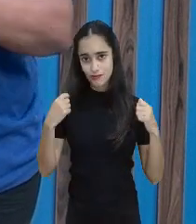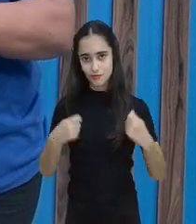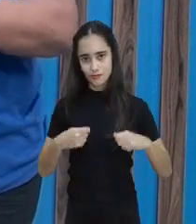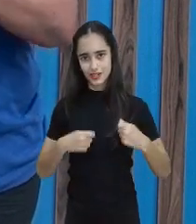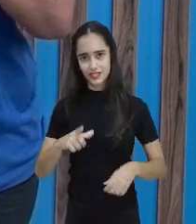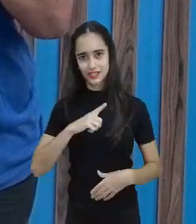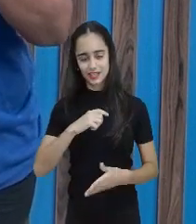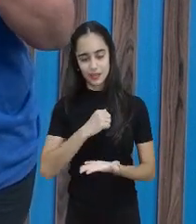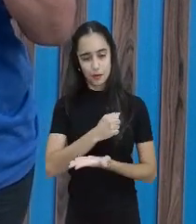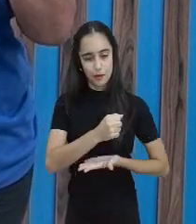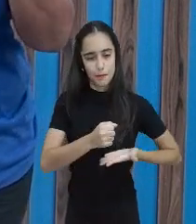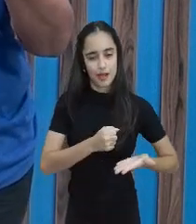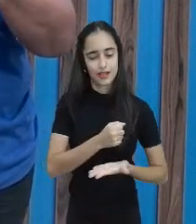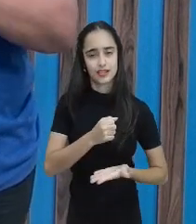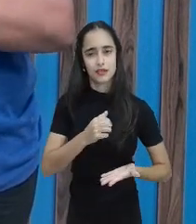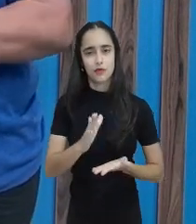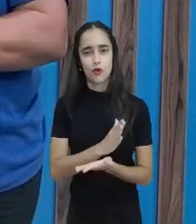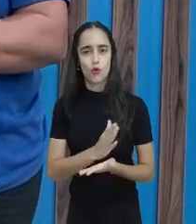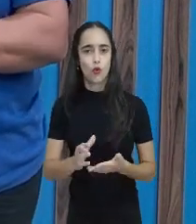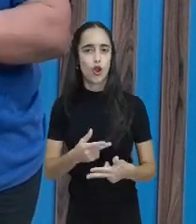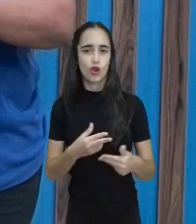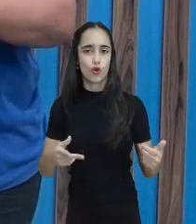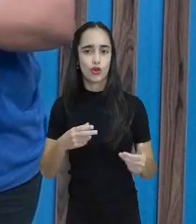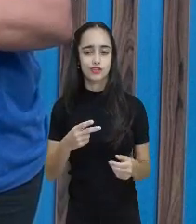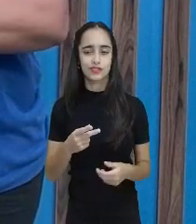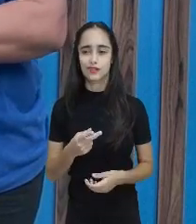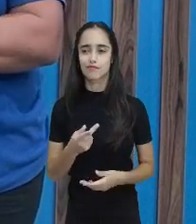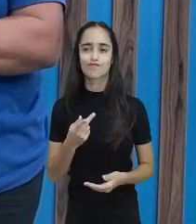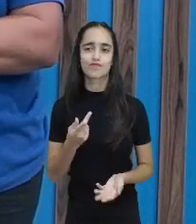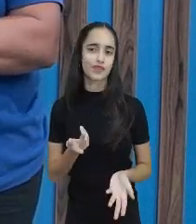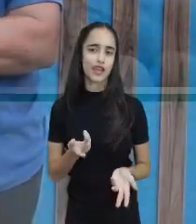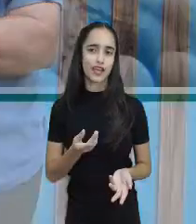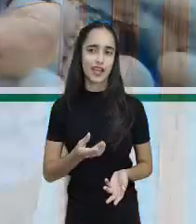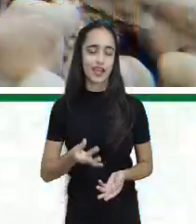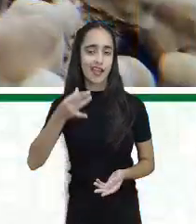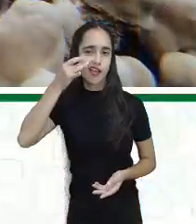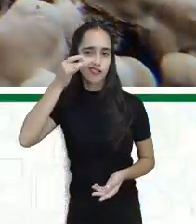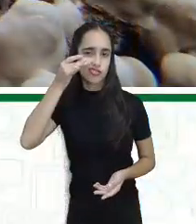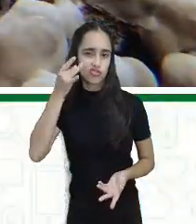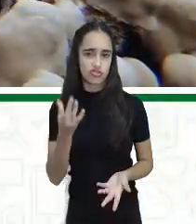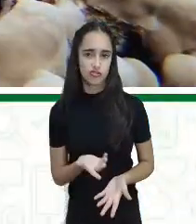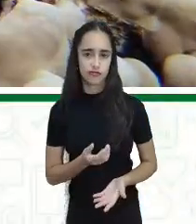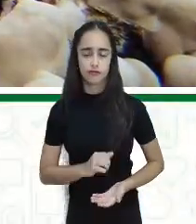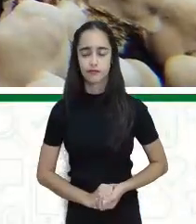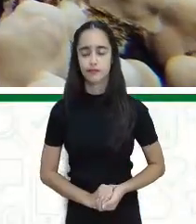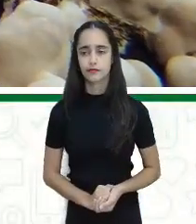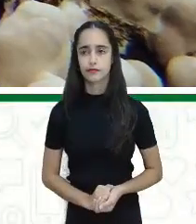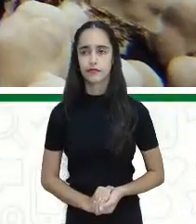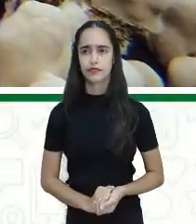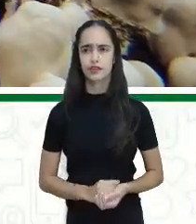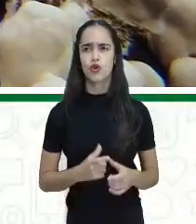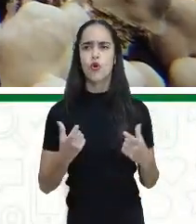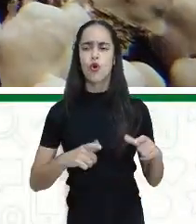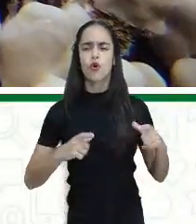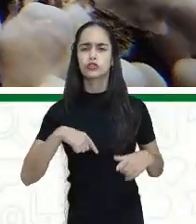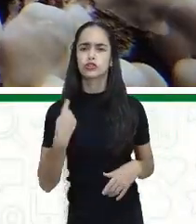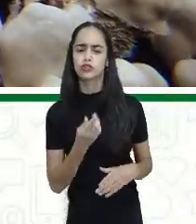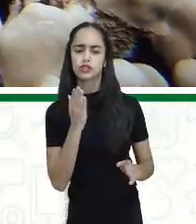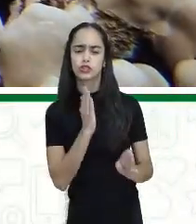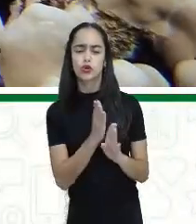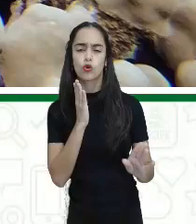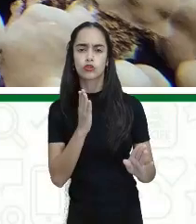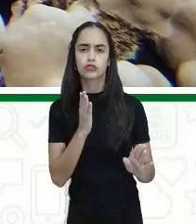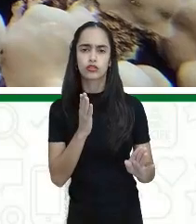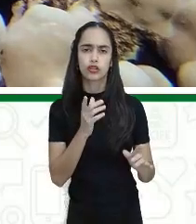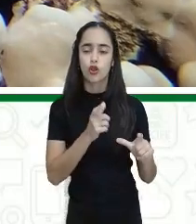exista, para que alguma coisa exista. Onde é que a gente encontra matéria? em todo canto. Nas pessoas,